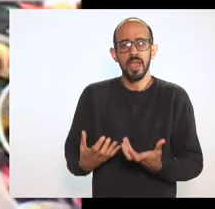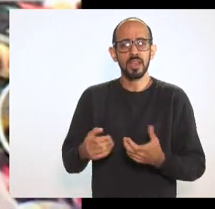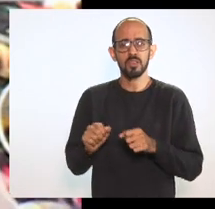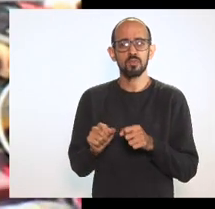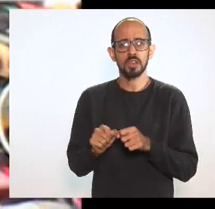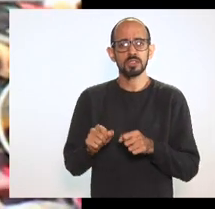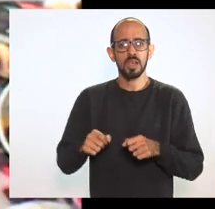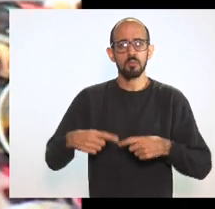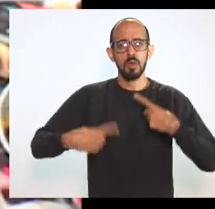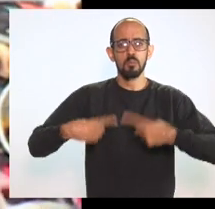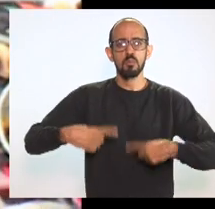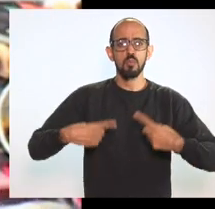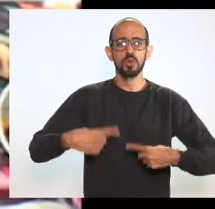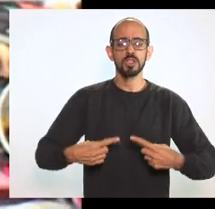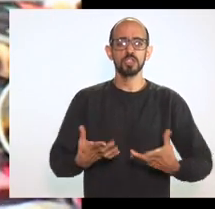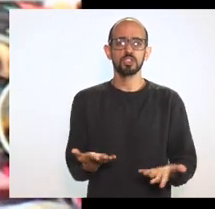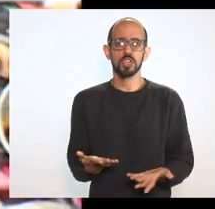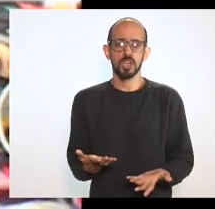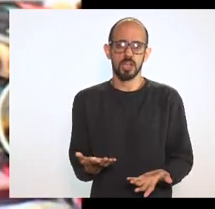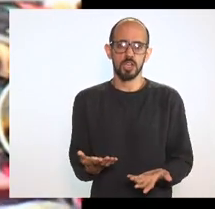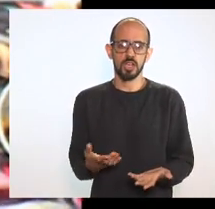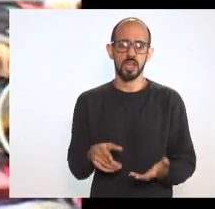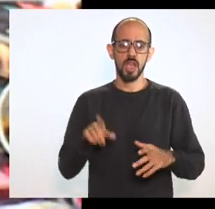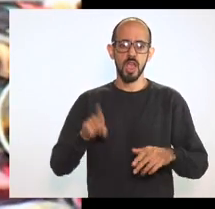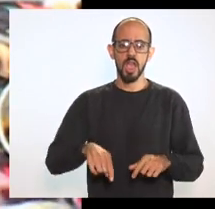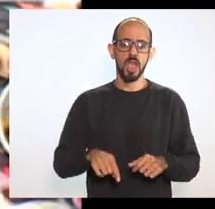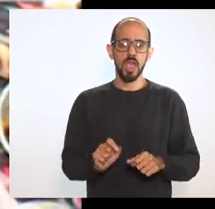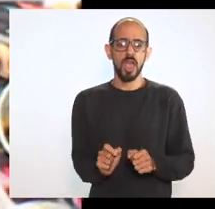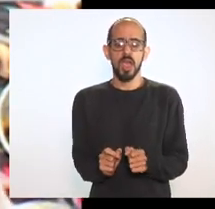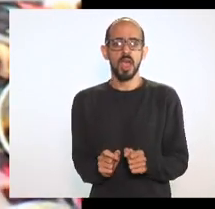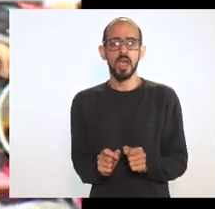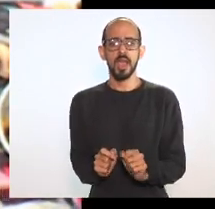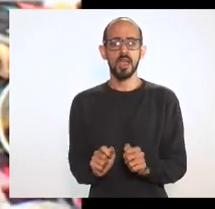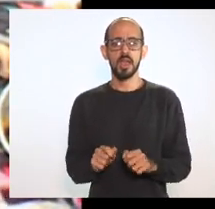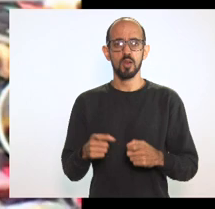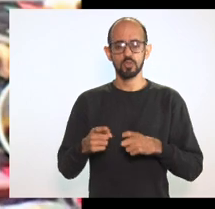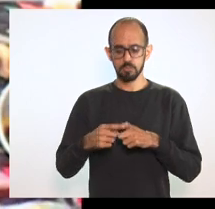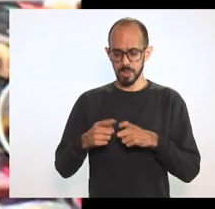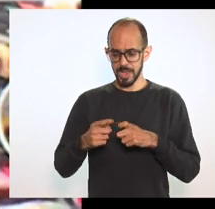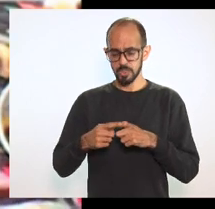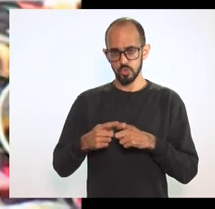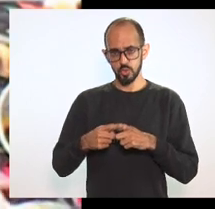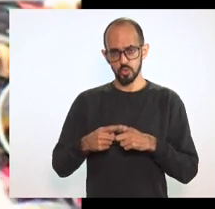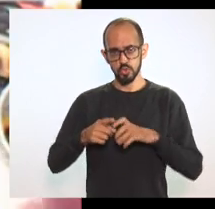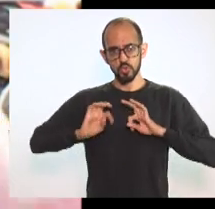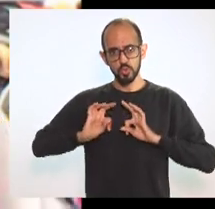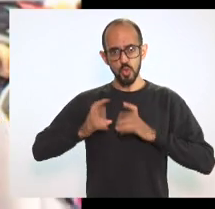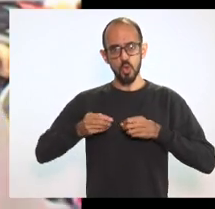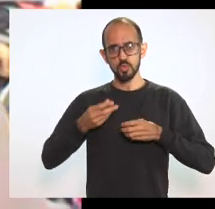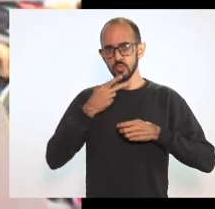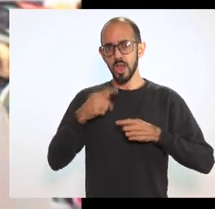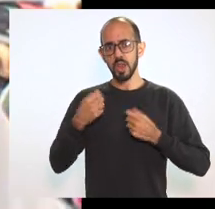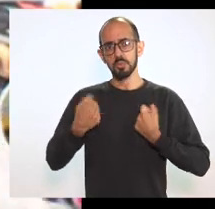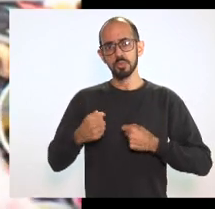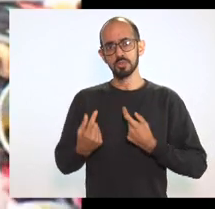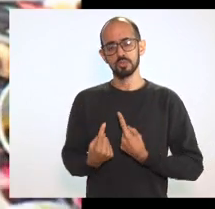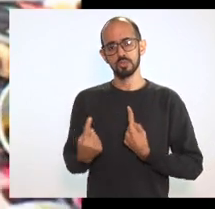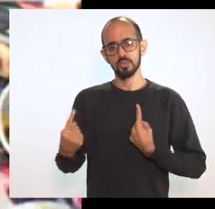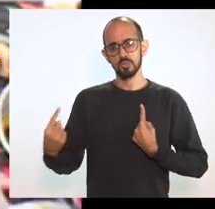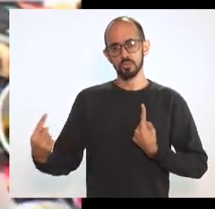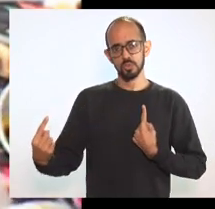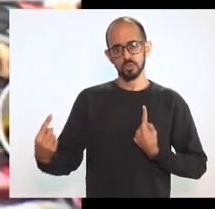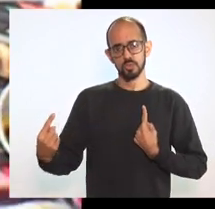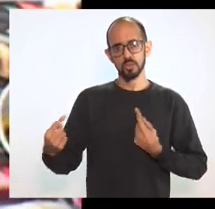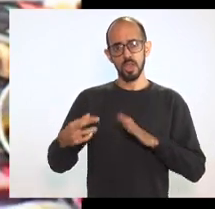politizar? A ciência, os sanitaristas, os médicos, todos dizem distanciamento social,